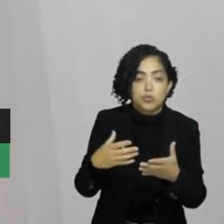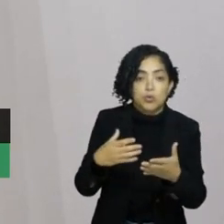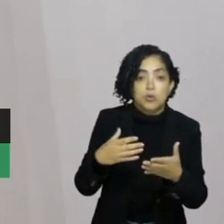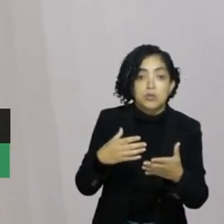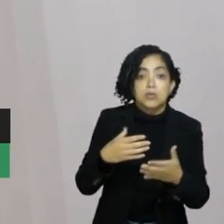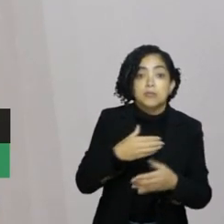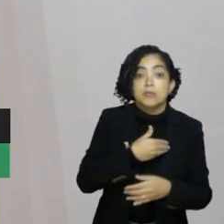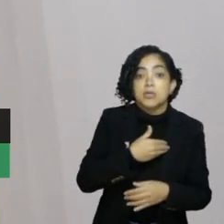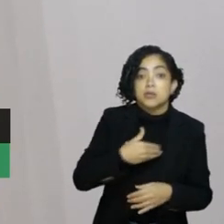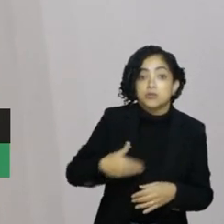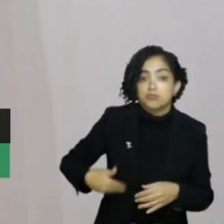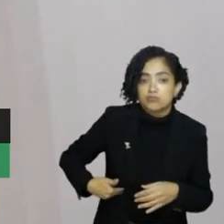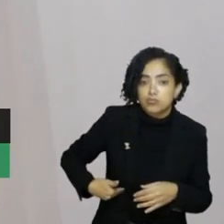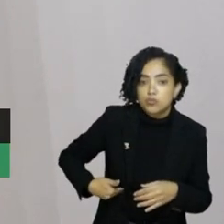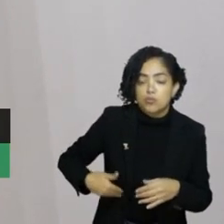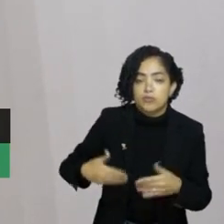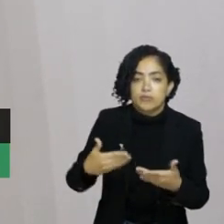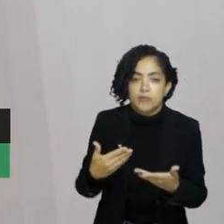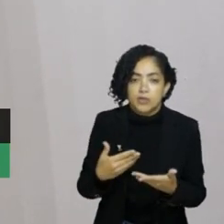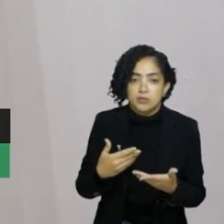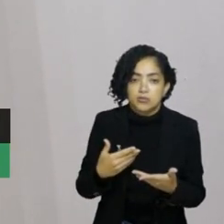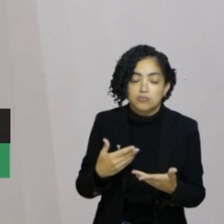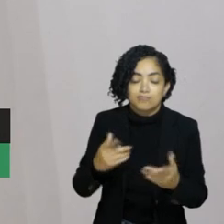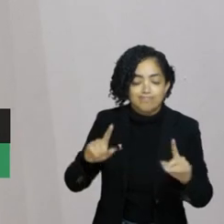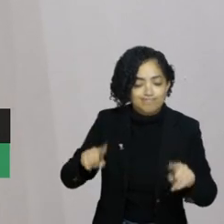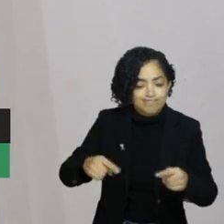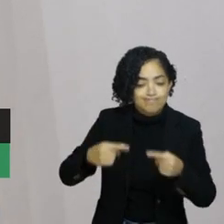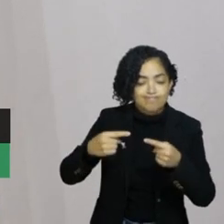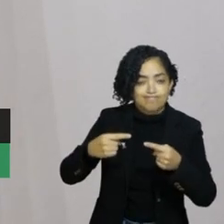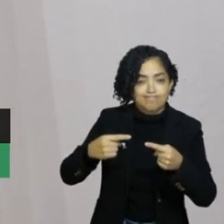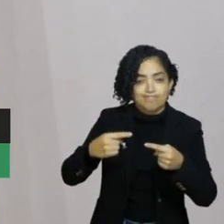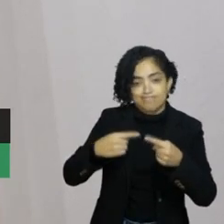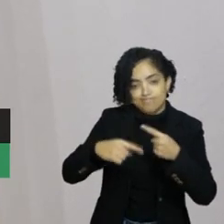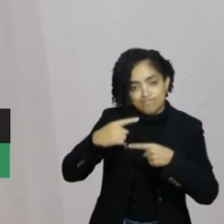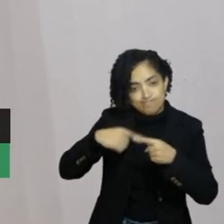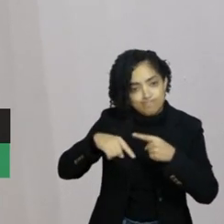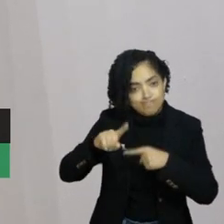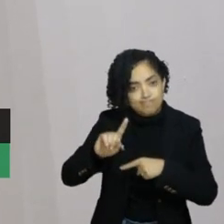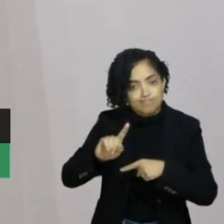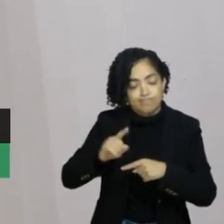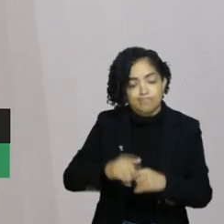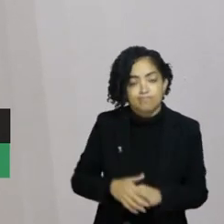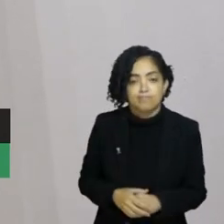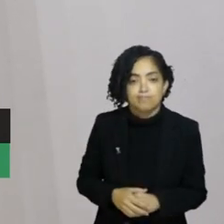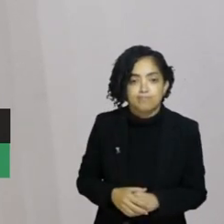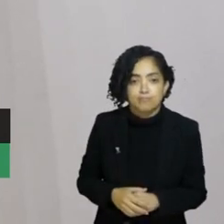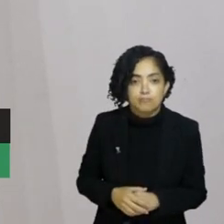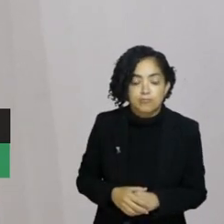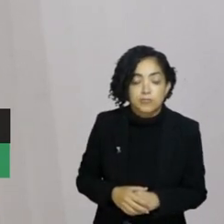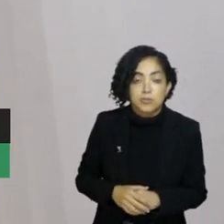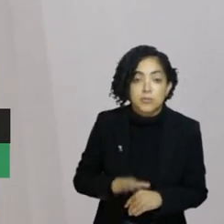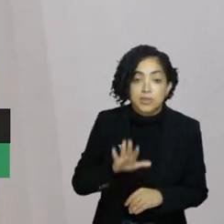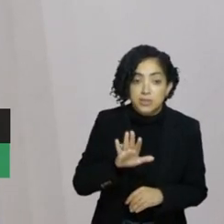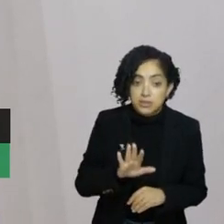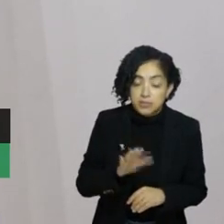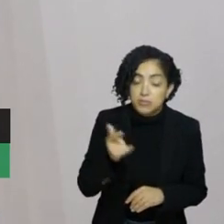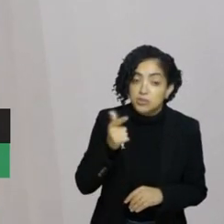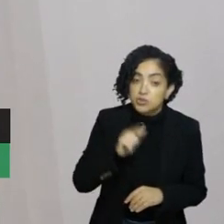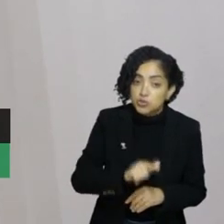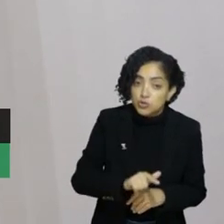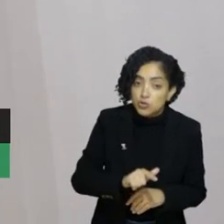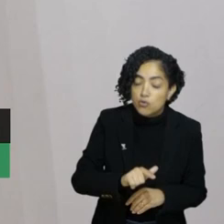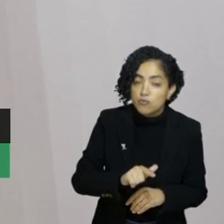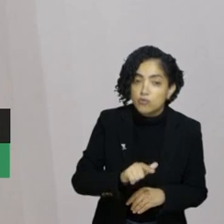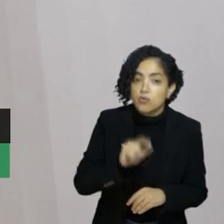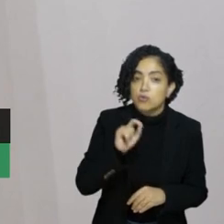a superação deste desafio. A todos também fica, mais uma vez, a lição de